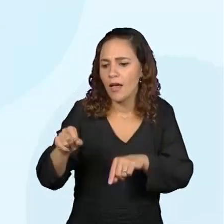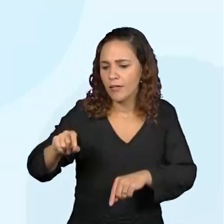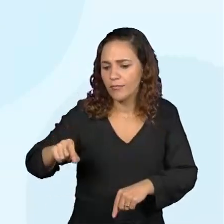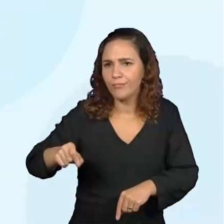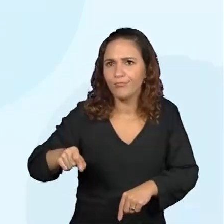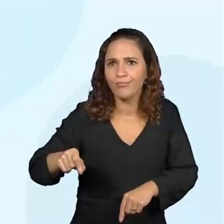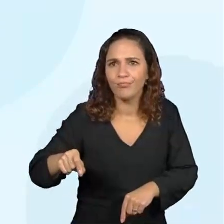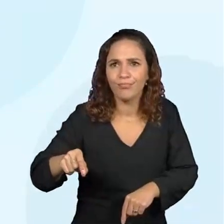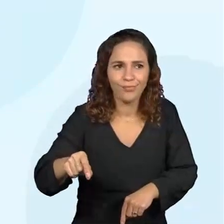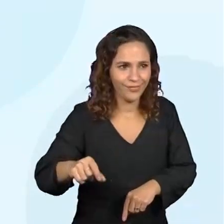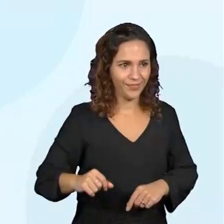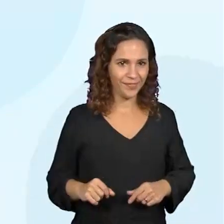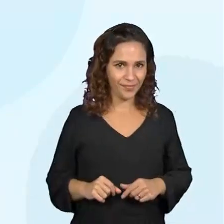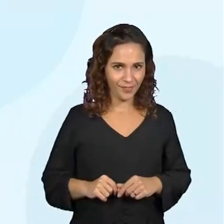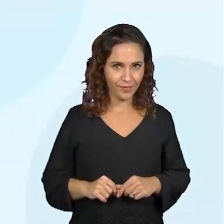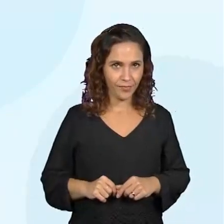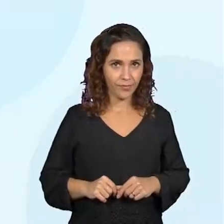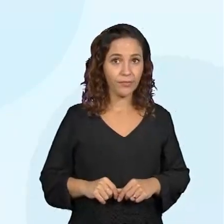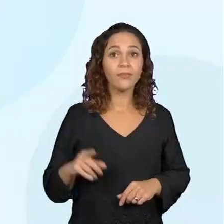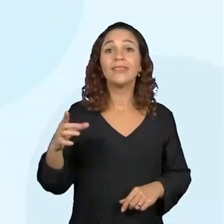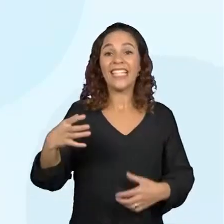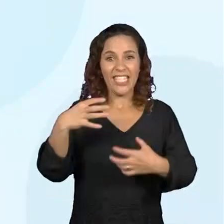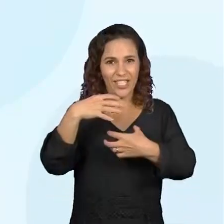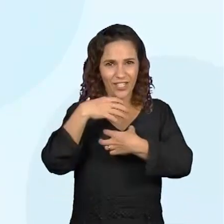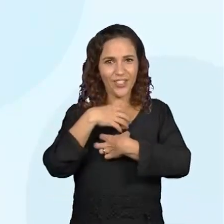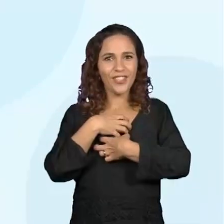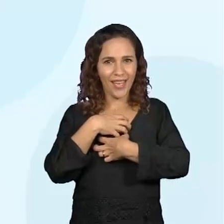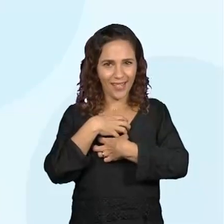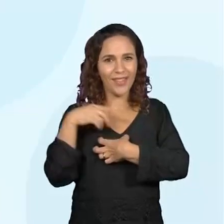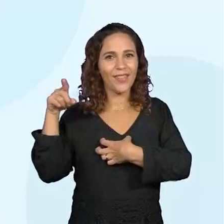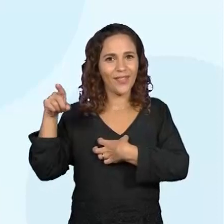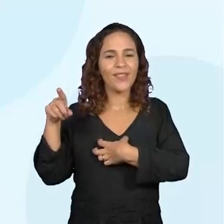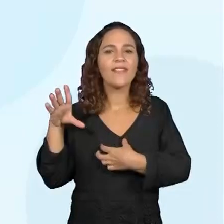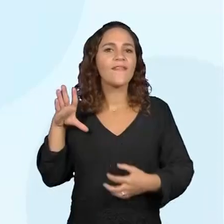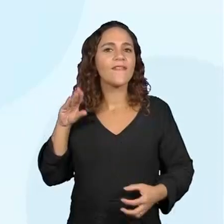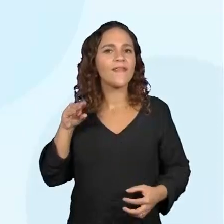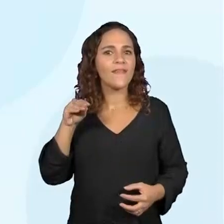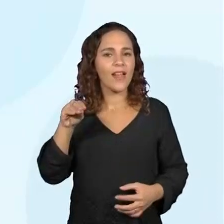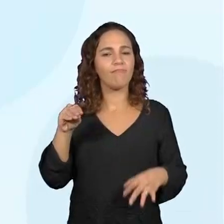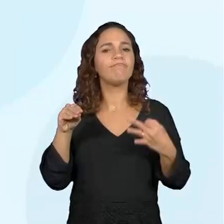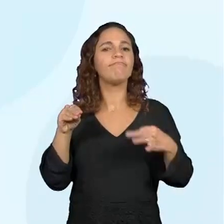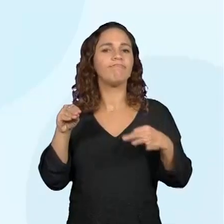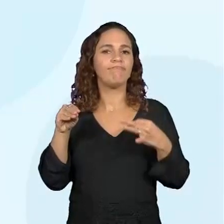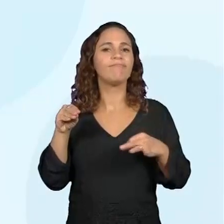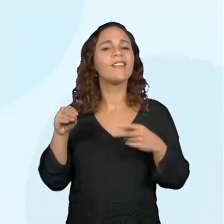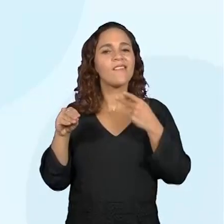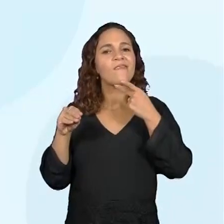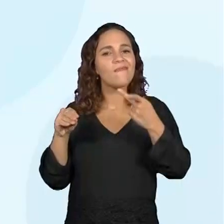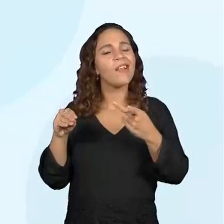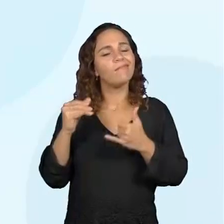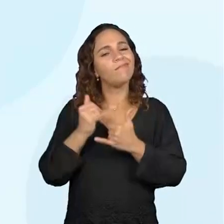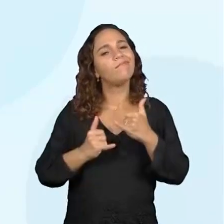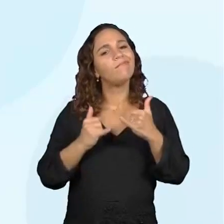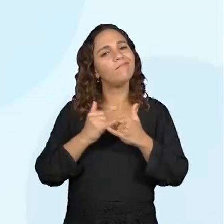só, quando nós lemos, nós realmente falamos bicho, mas é bicho parado.